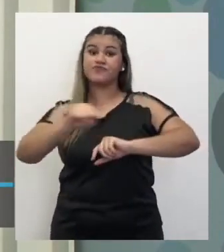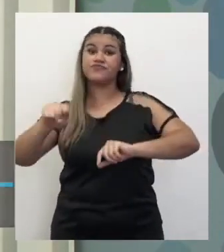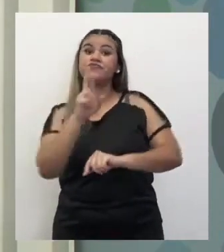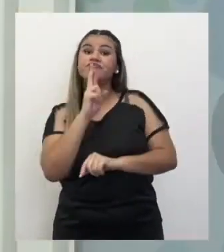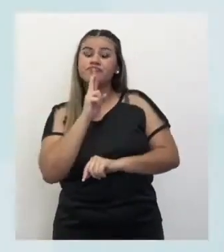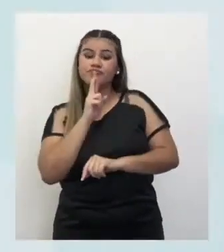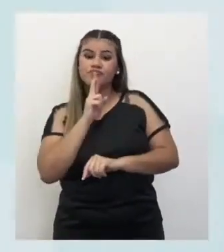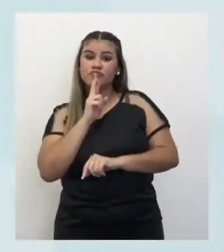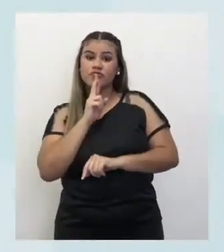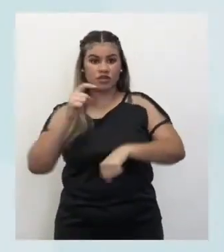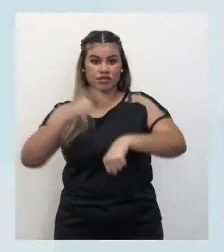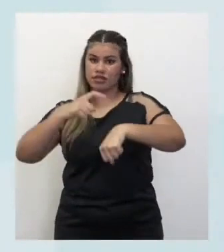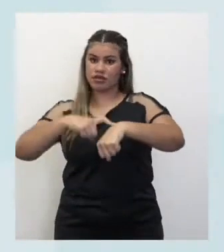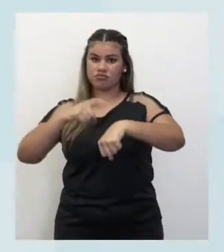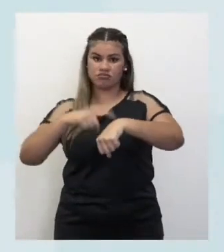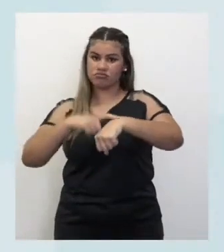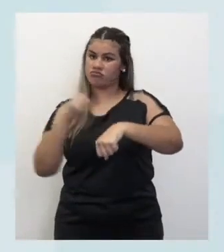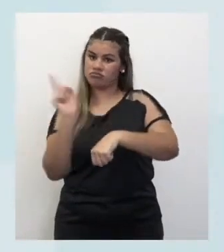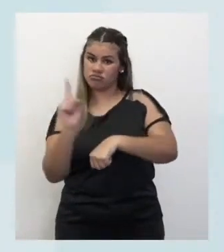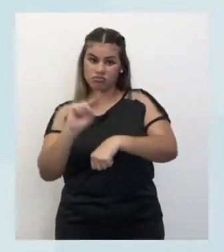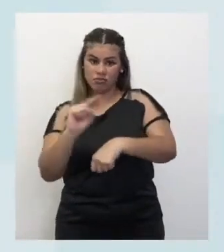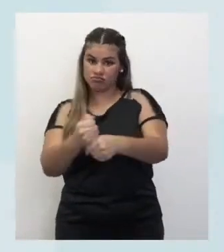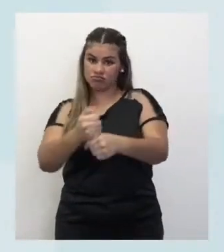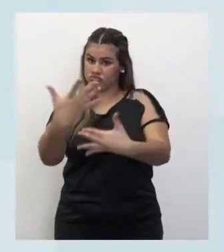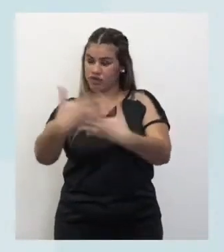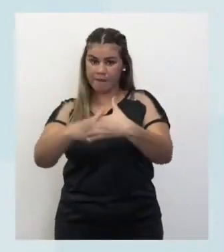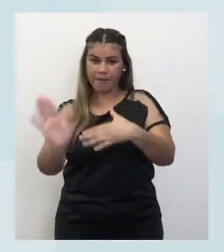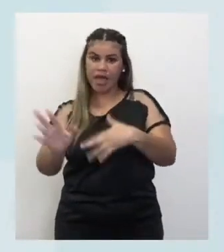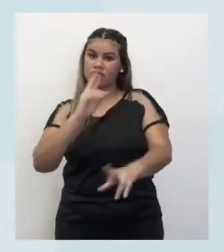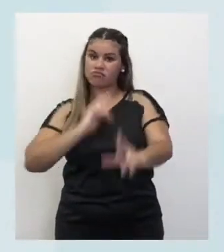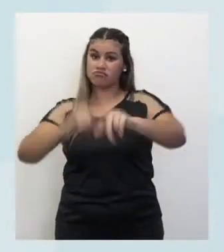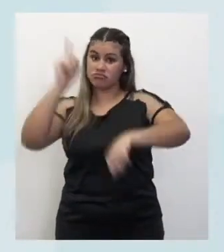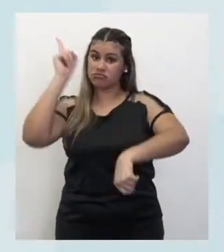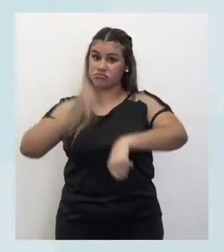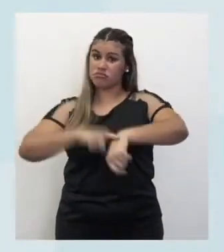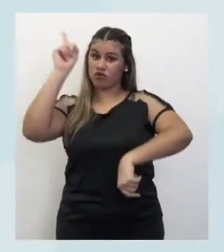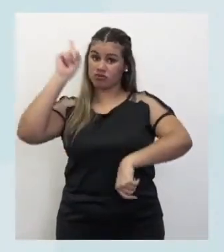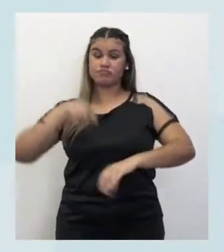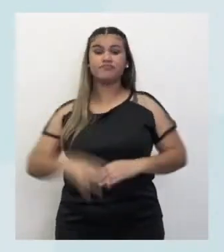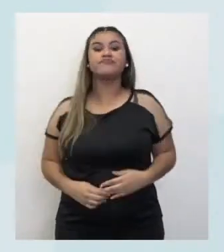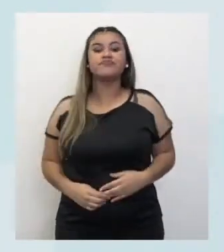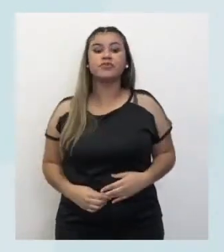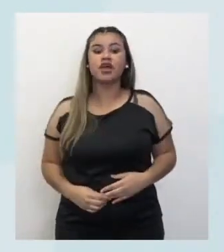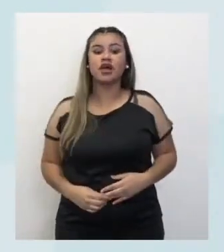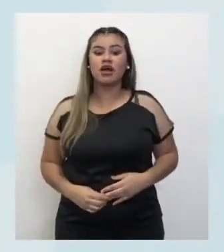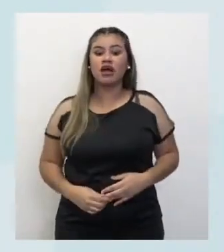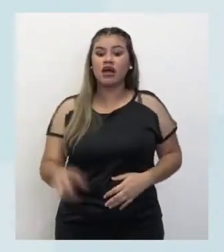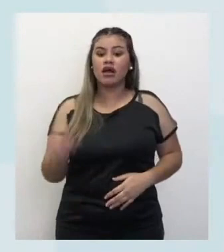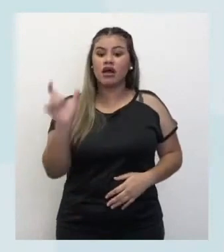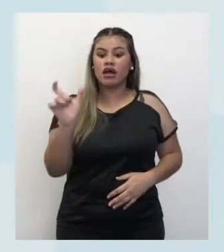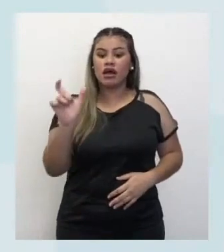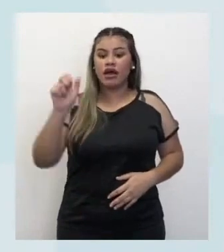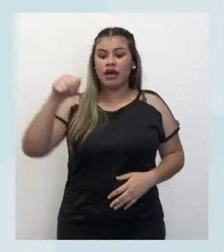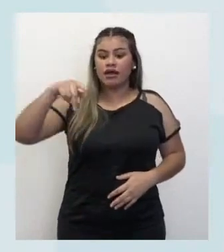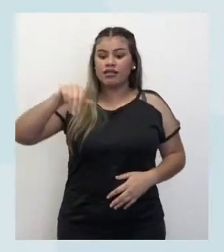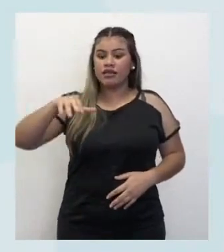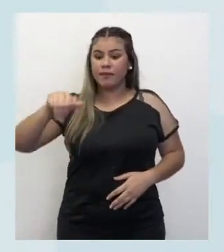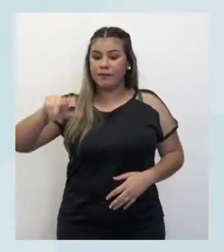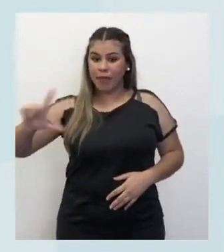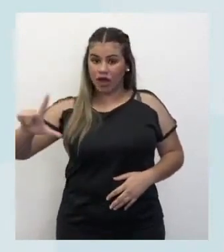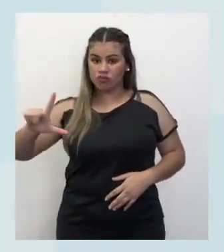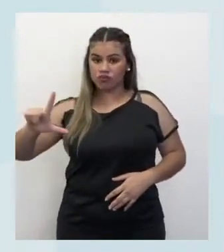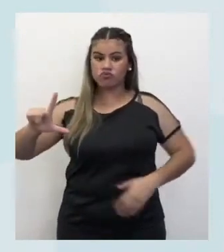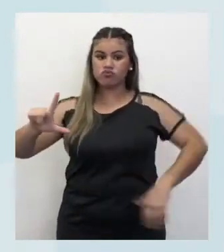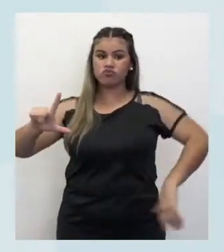nós no chat, eu não vou dar tempo para esta pergunta. Respondam, qual a diferença entre utilizar a palavra animal